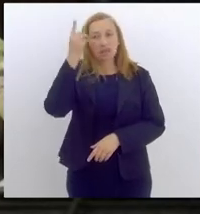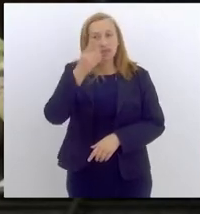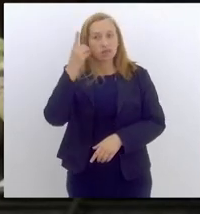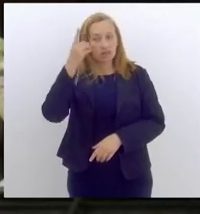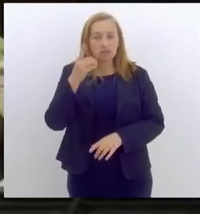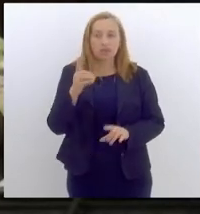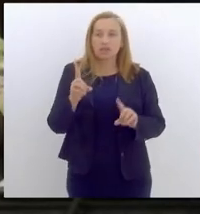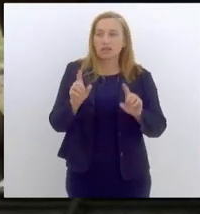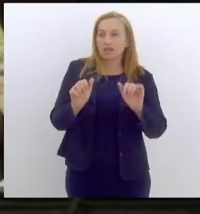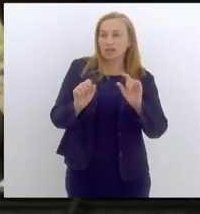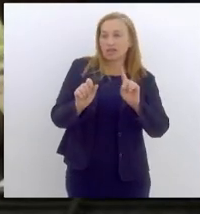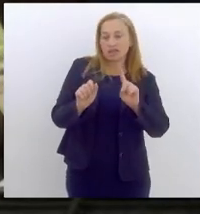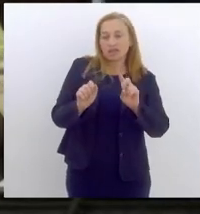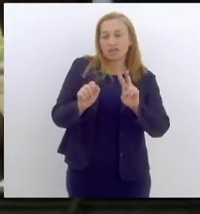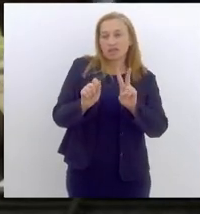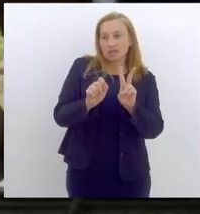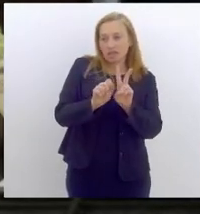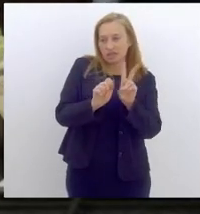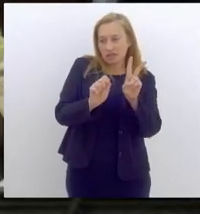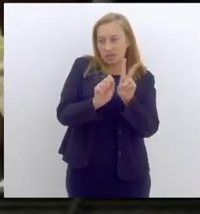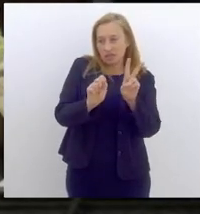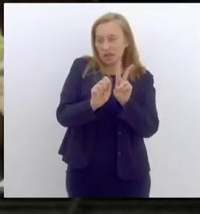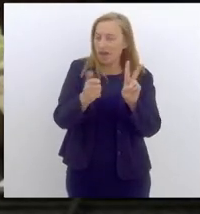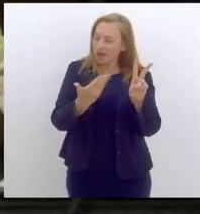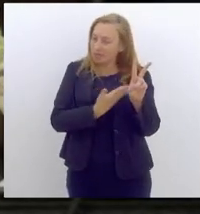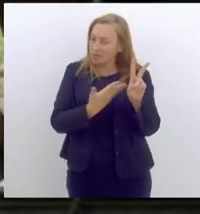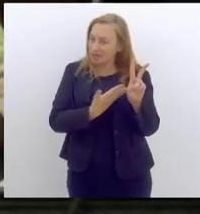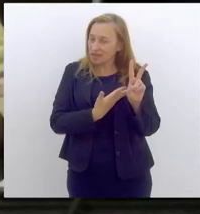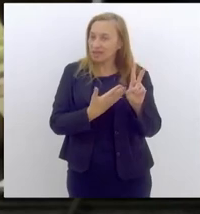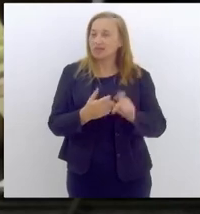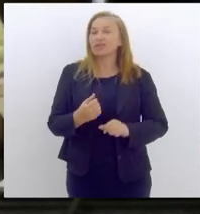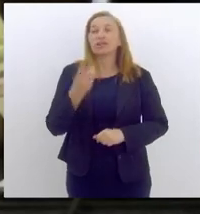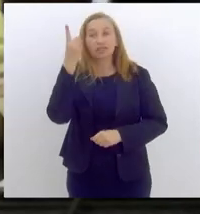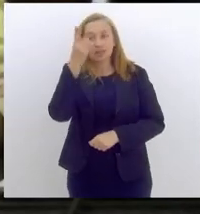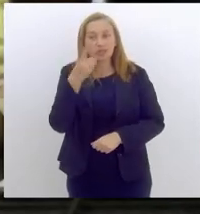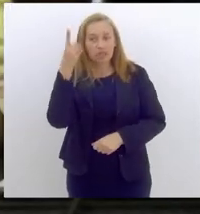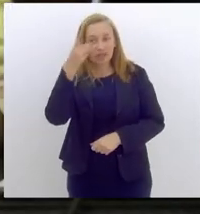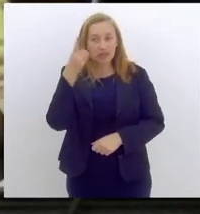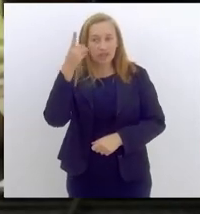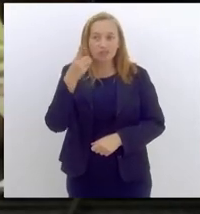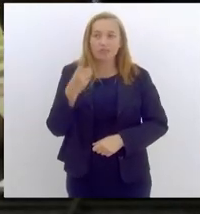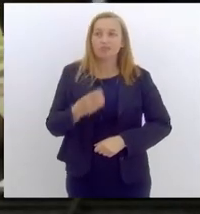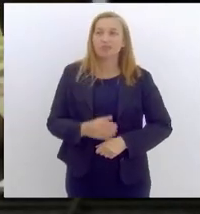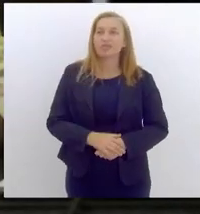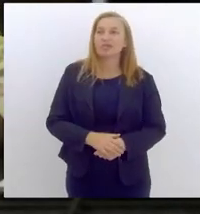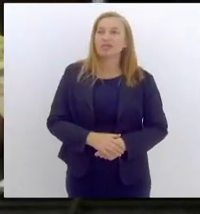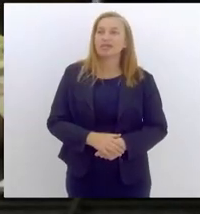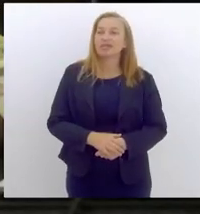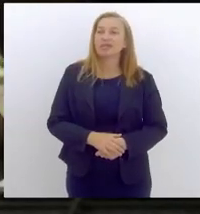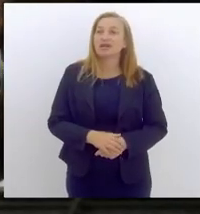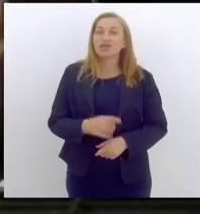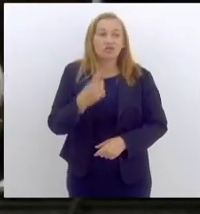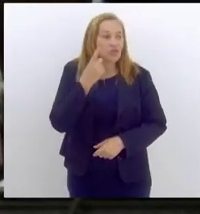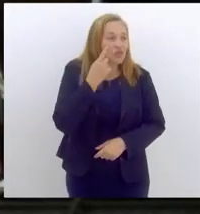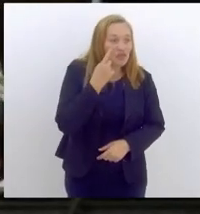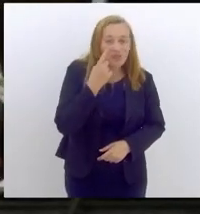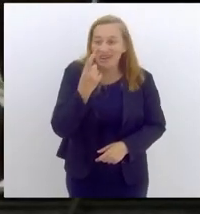Índia, que foi minha guerreira ombro a ombro, a deputada, cadê ela?